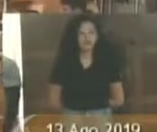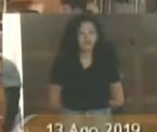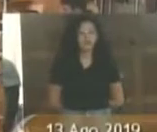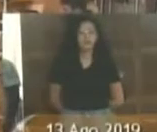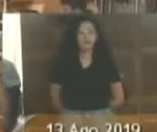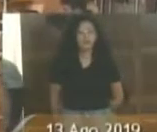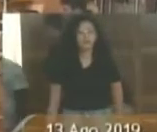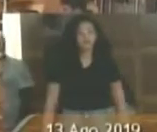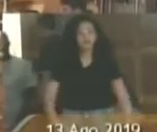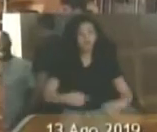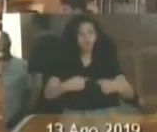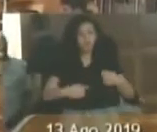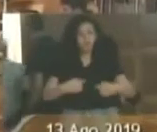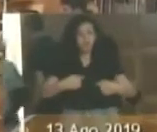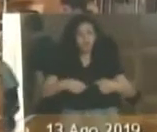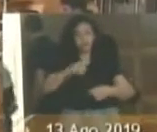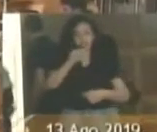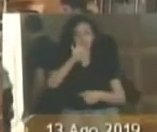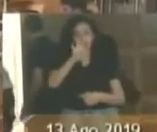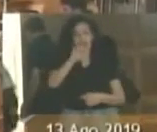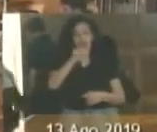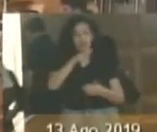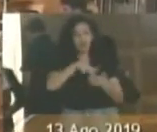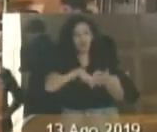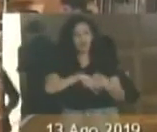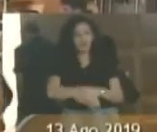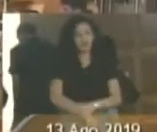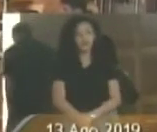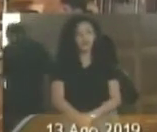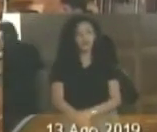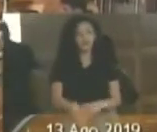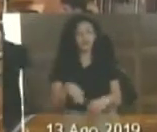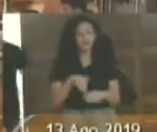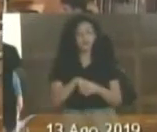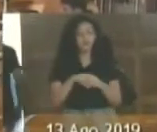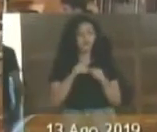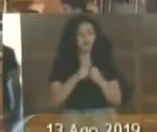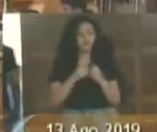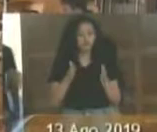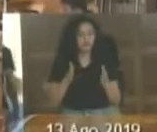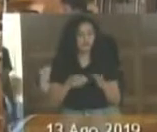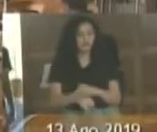Em discussão, a ata ora lida. Votação aberta.